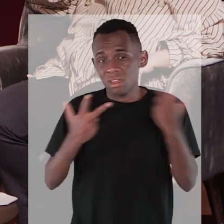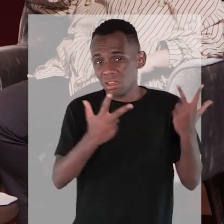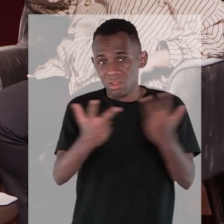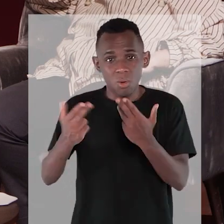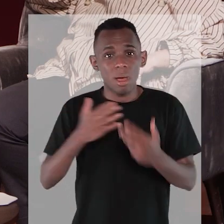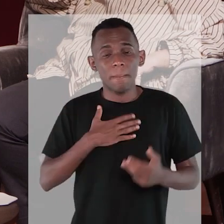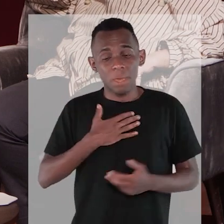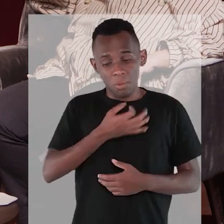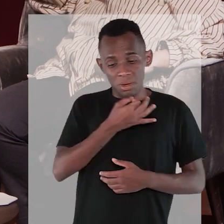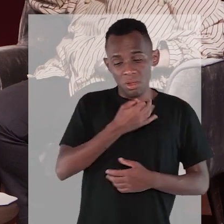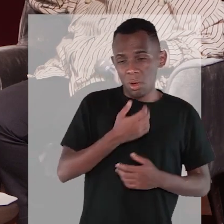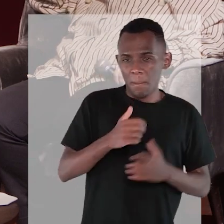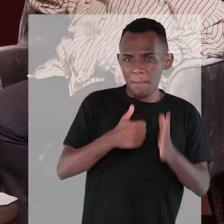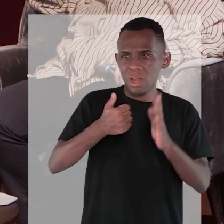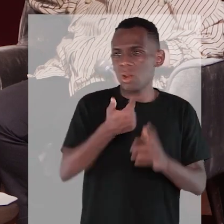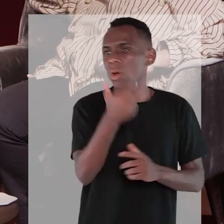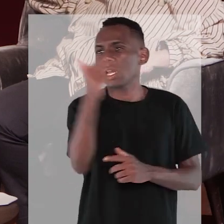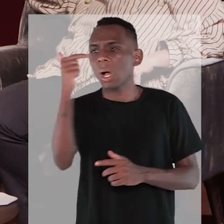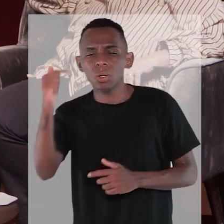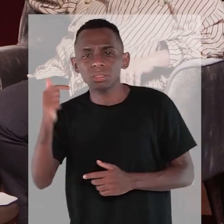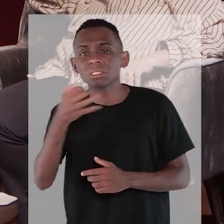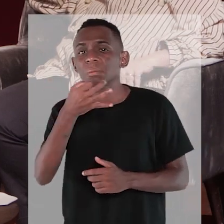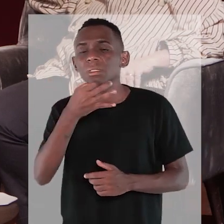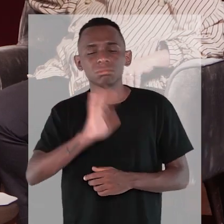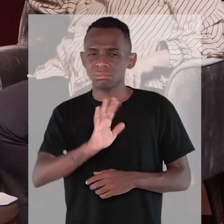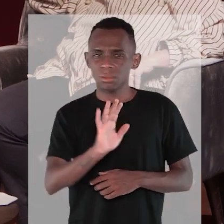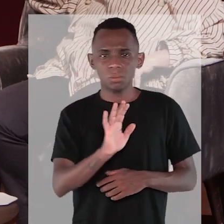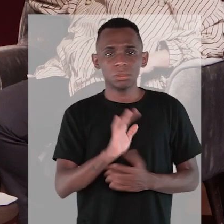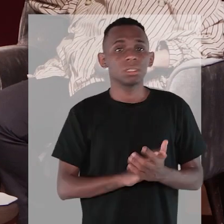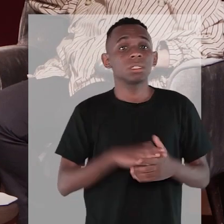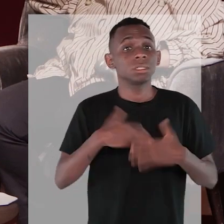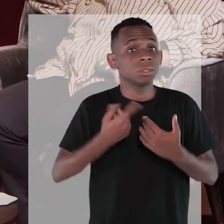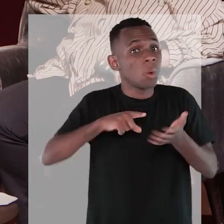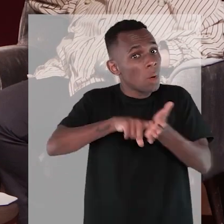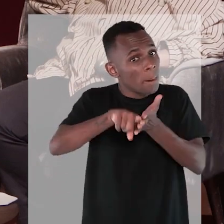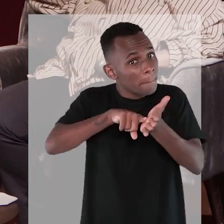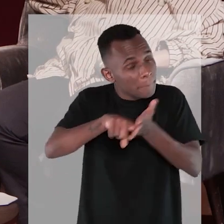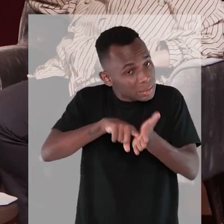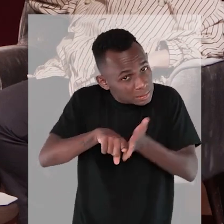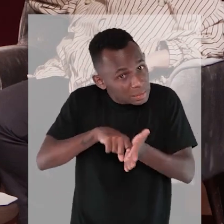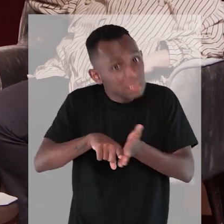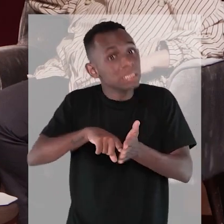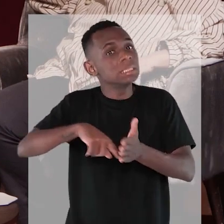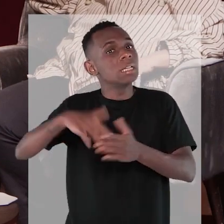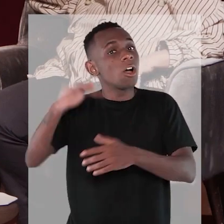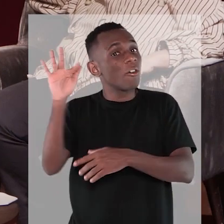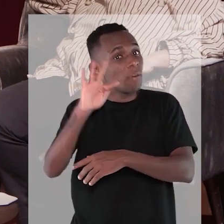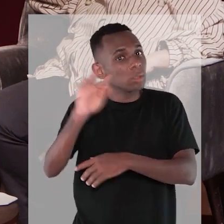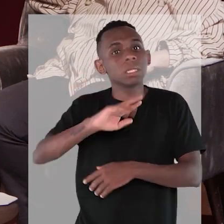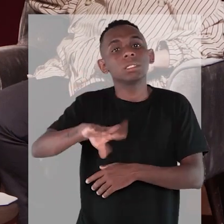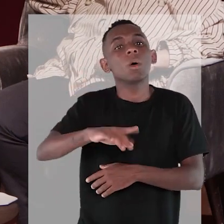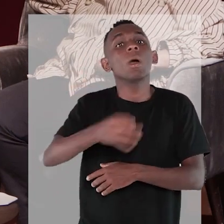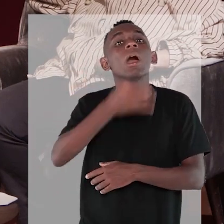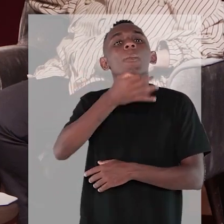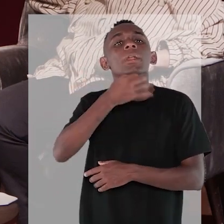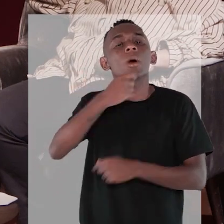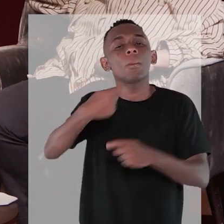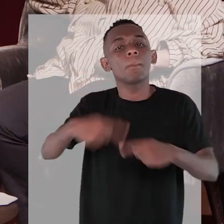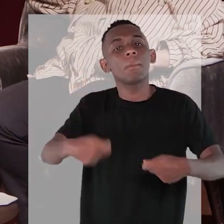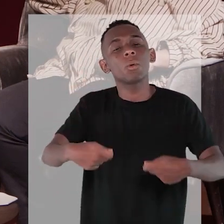de ninguém, né? Mas agora, um trabalho, uma pesquisa acadêmica não equivale a uma opinião, é um outro